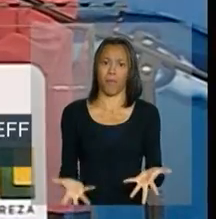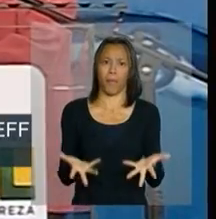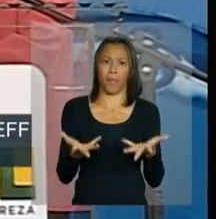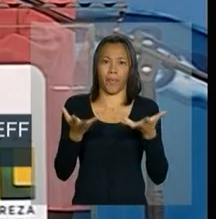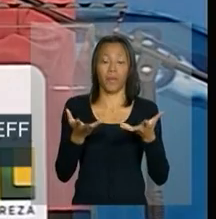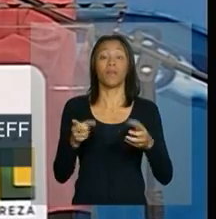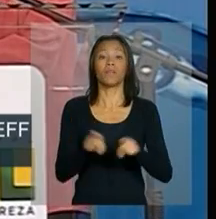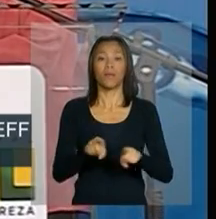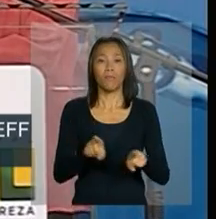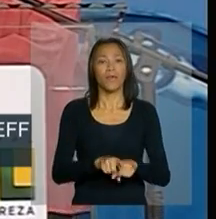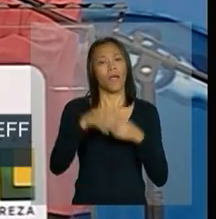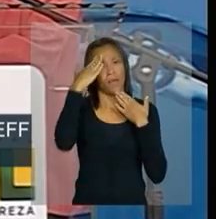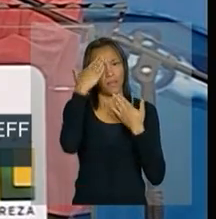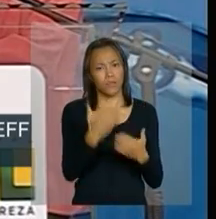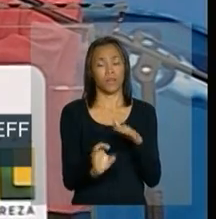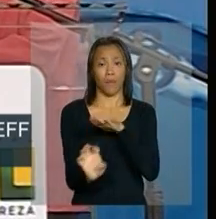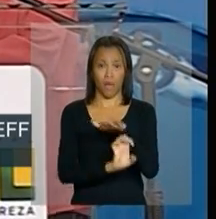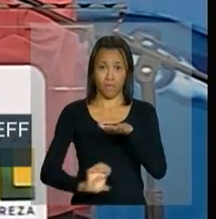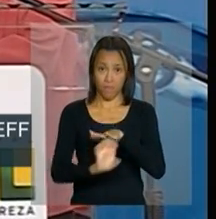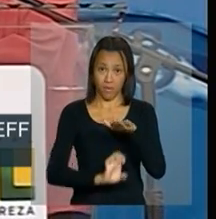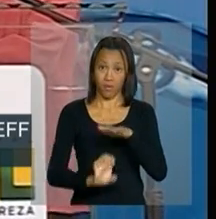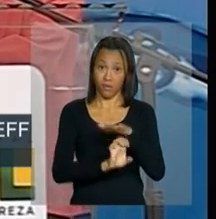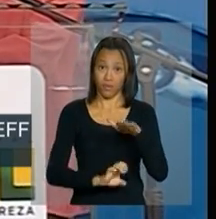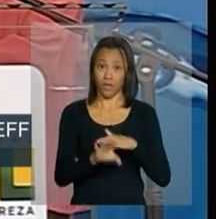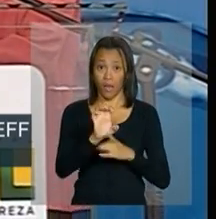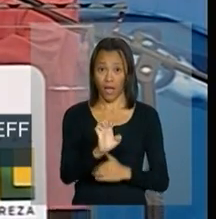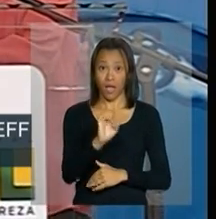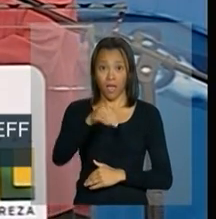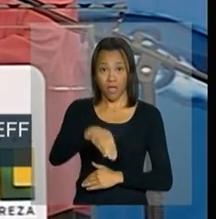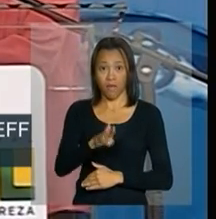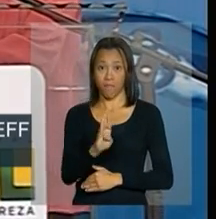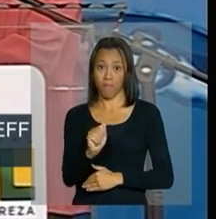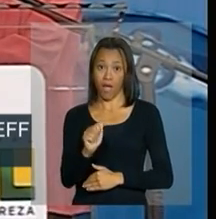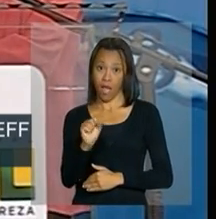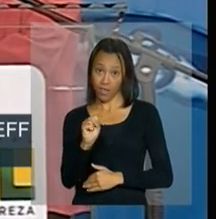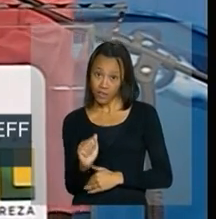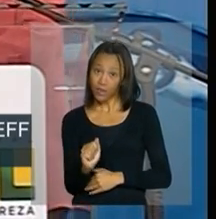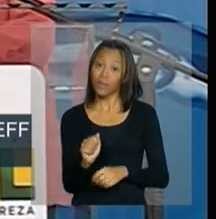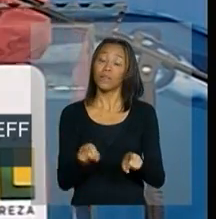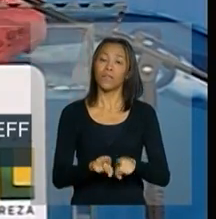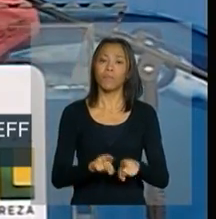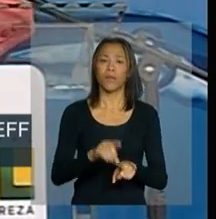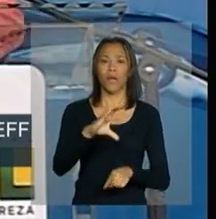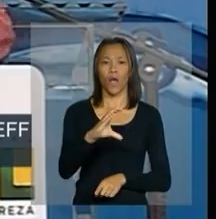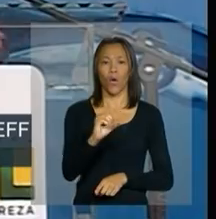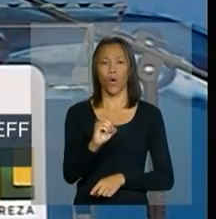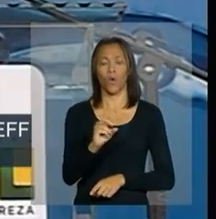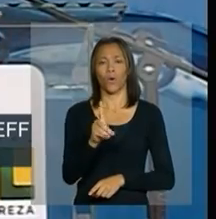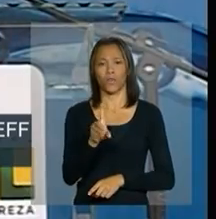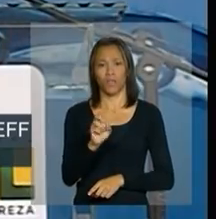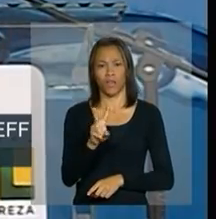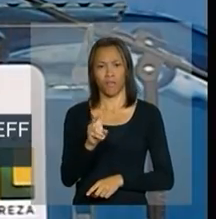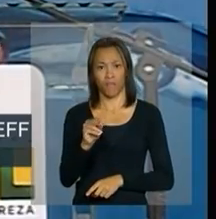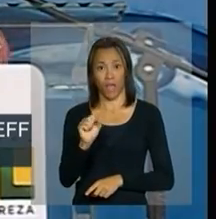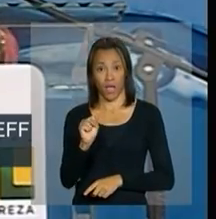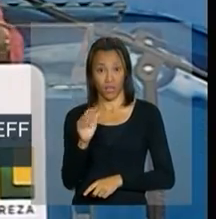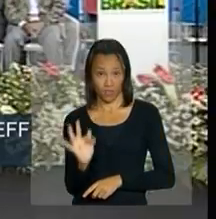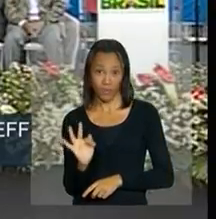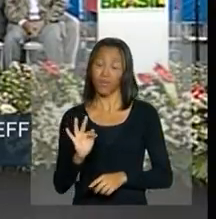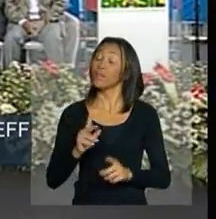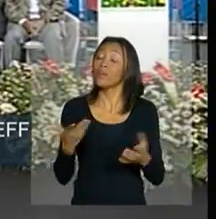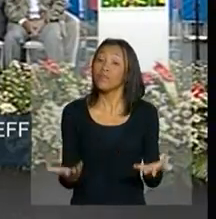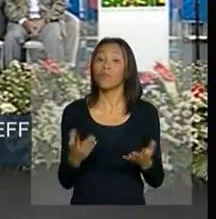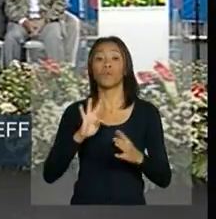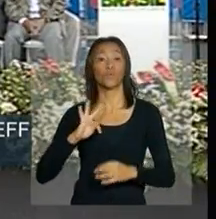à empresa privada que fez, a Embasa, a Codevasf, enfim, agradecendo a todos aqui